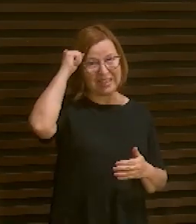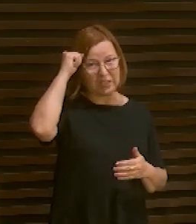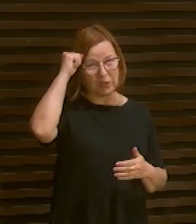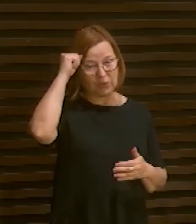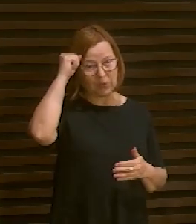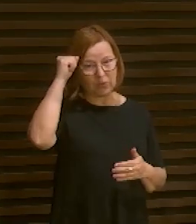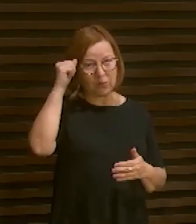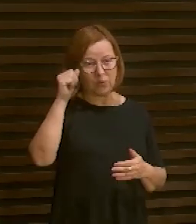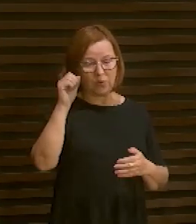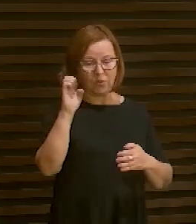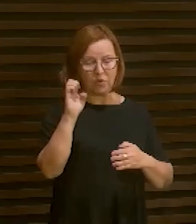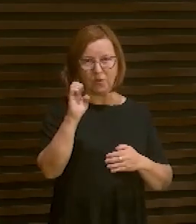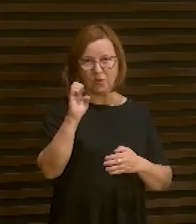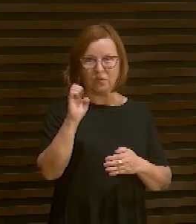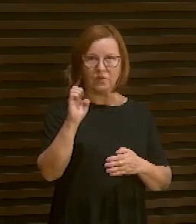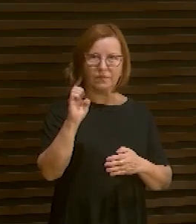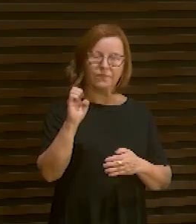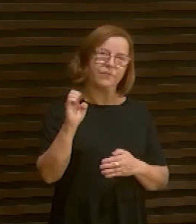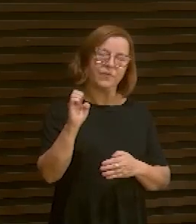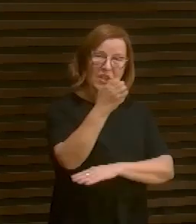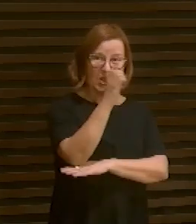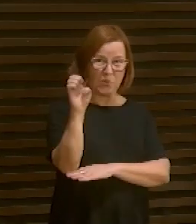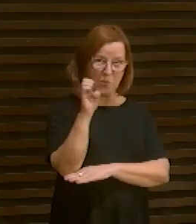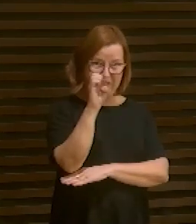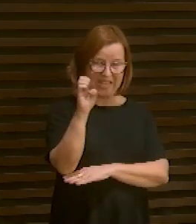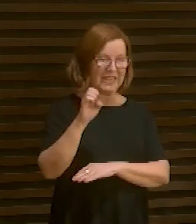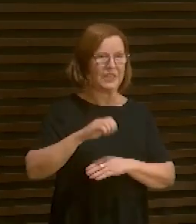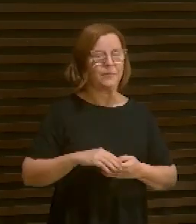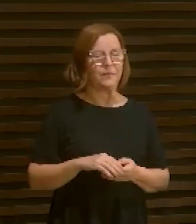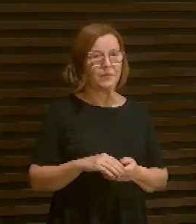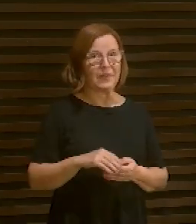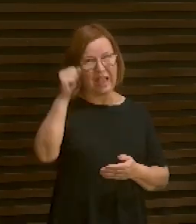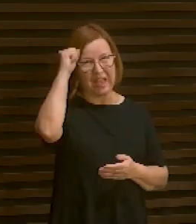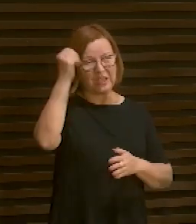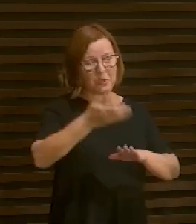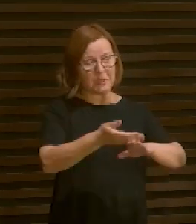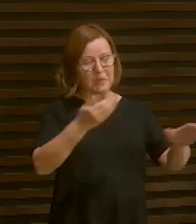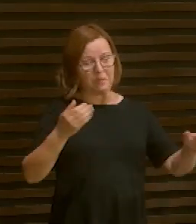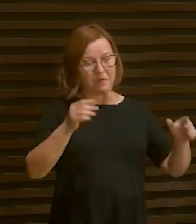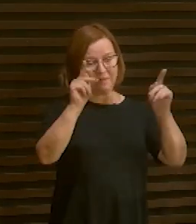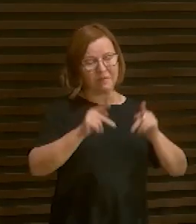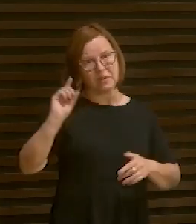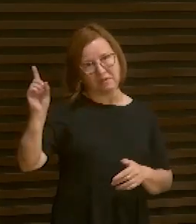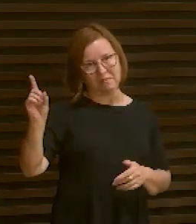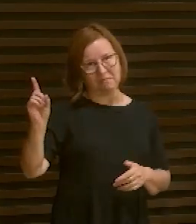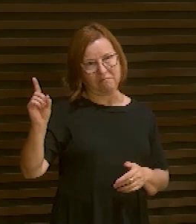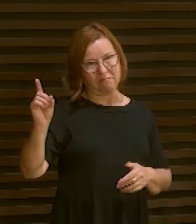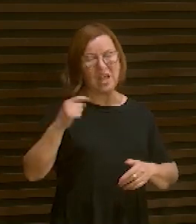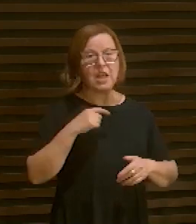que ele se desprendeu da presença de Deus. Nevermore eu posso